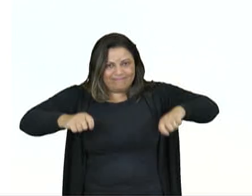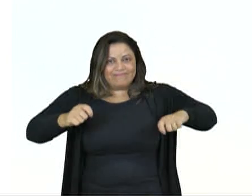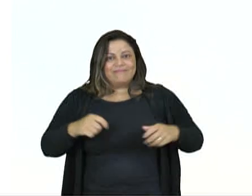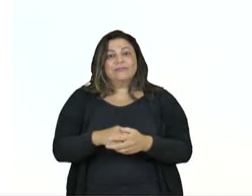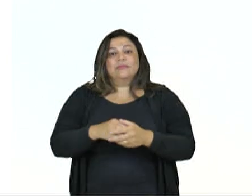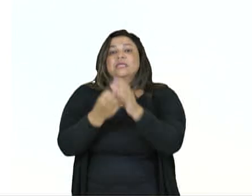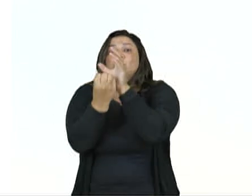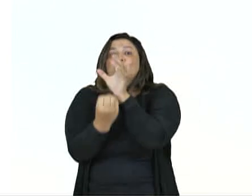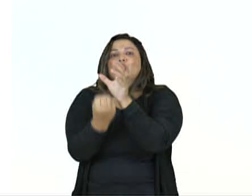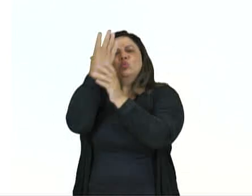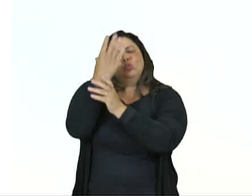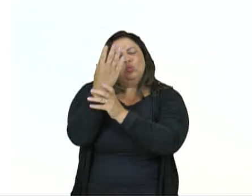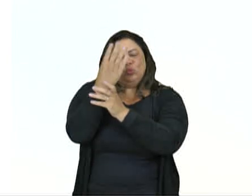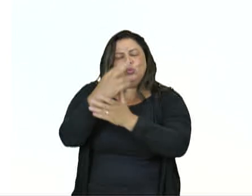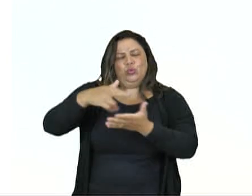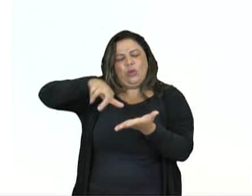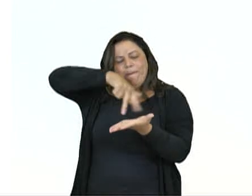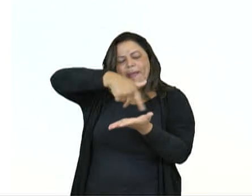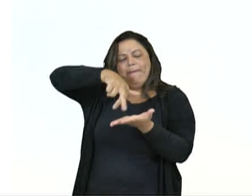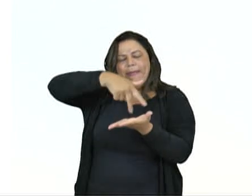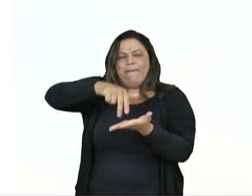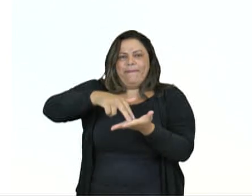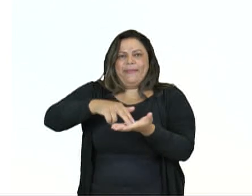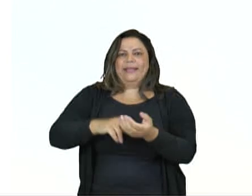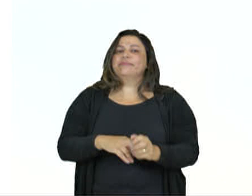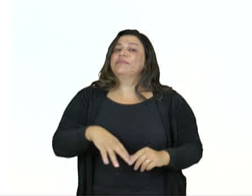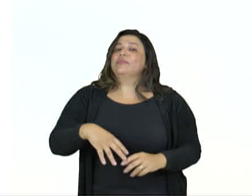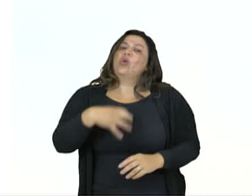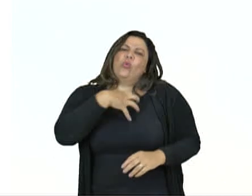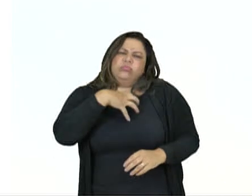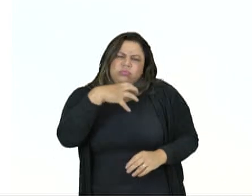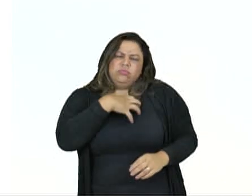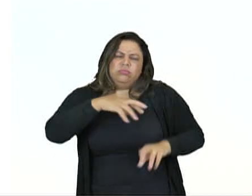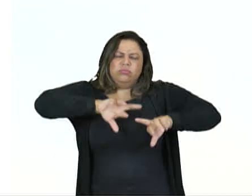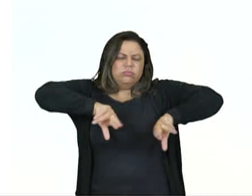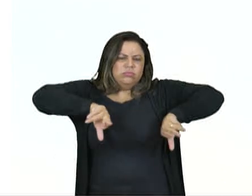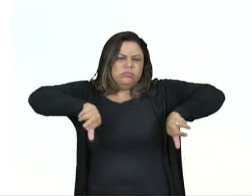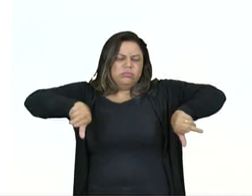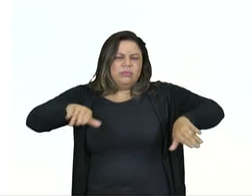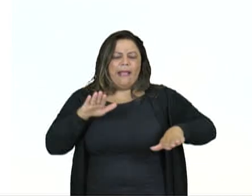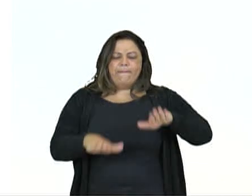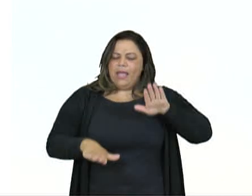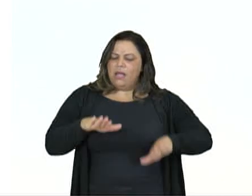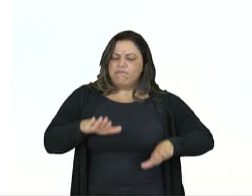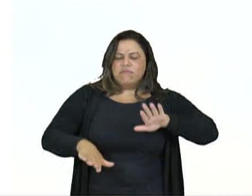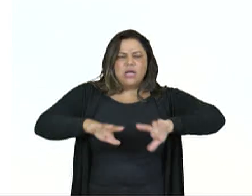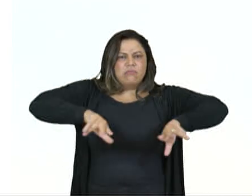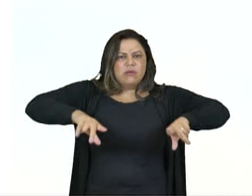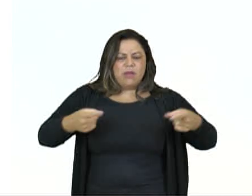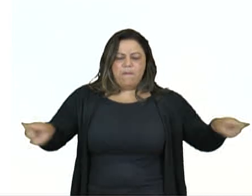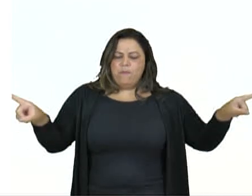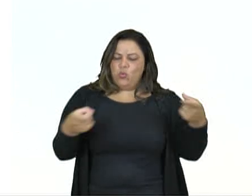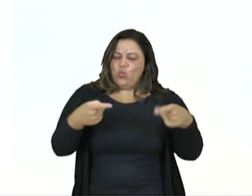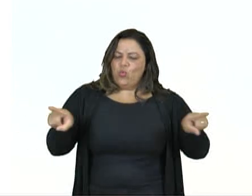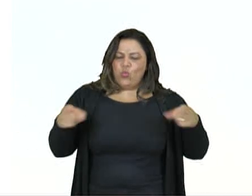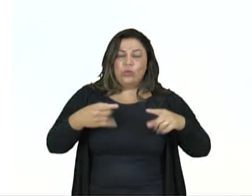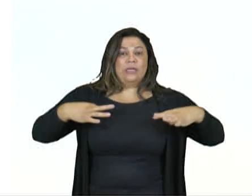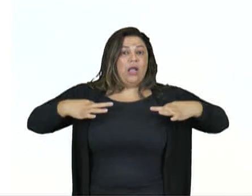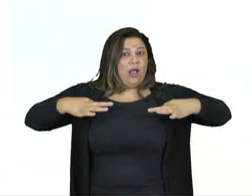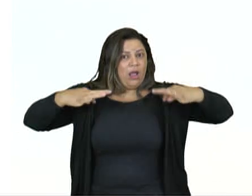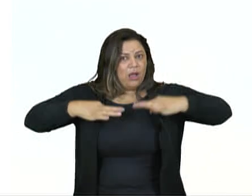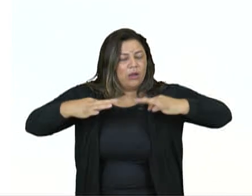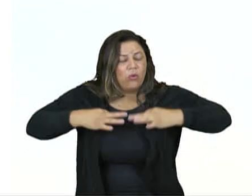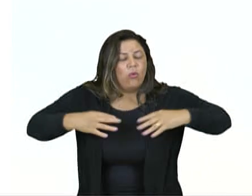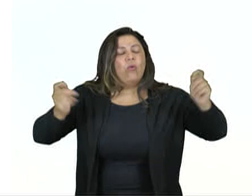e o balé, apresentados como espetáculos, onde passos, música, vestuário, iluminação